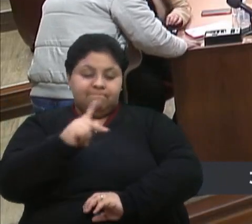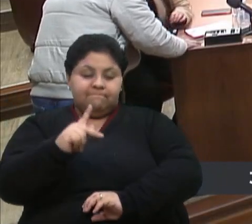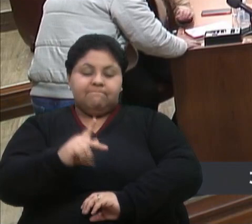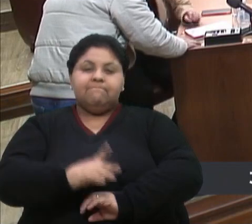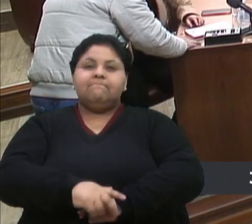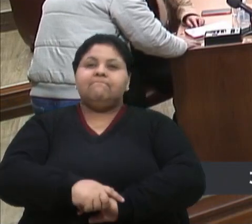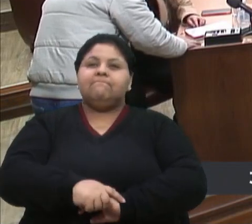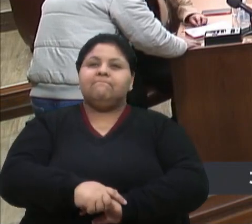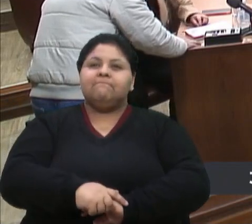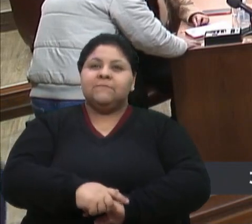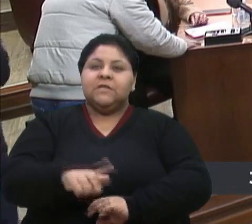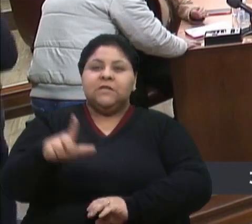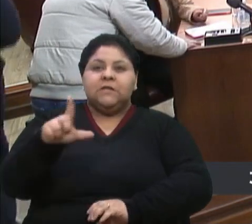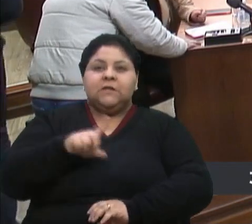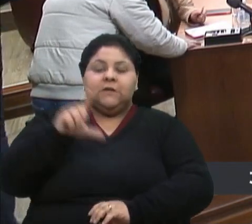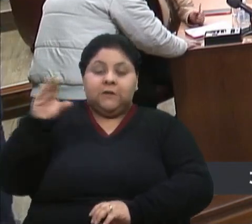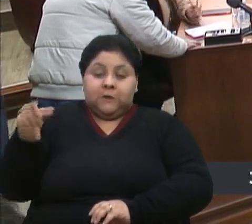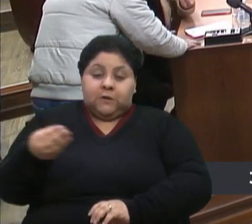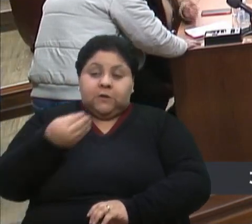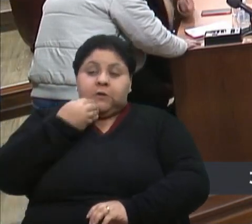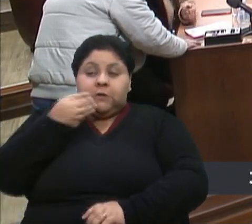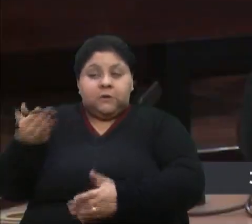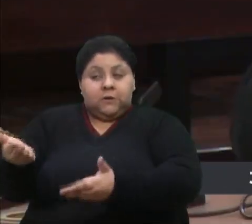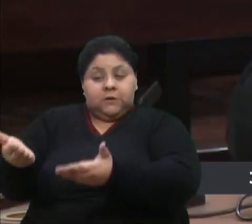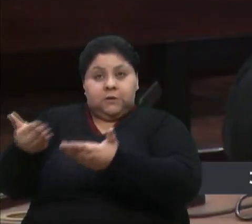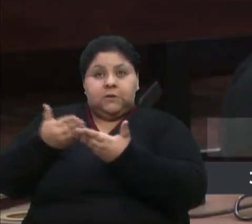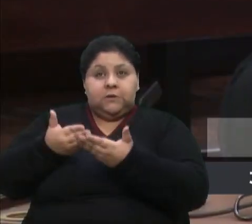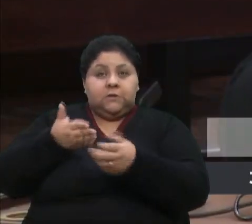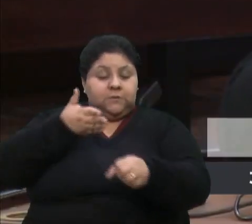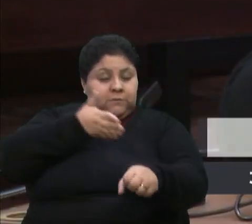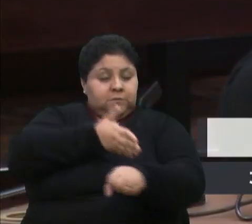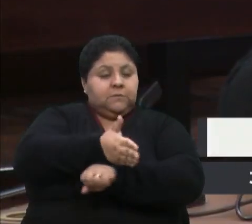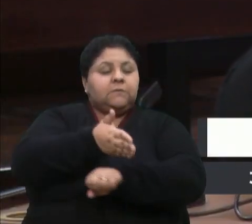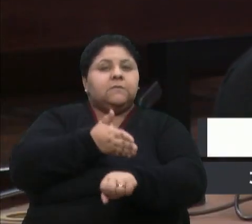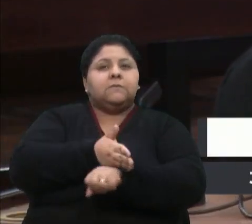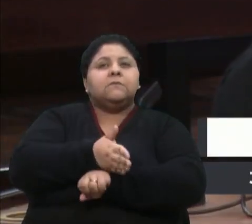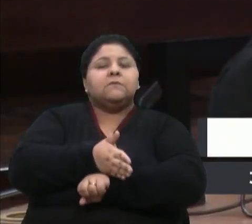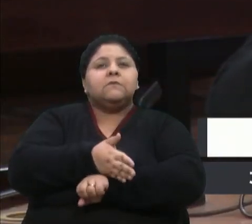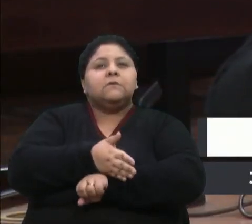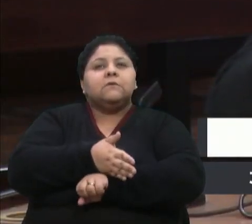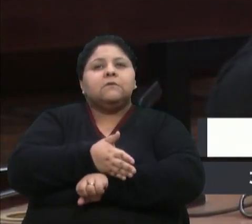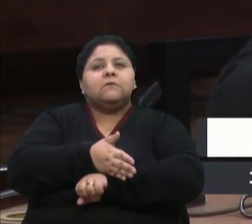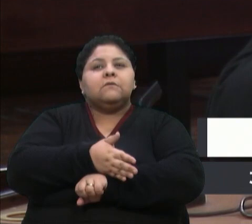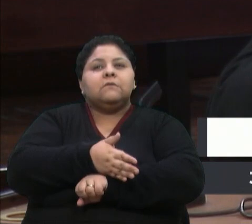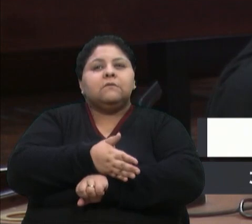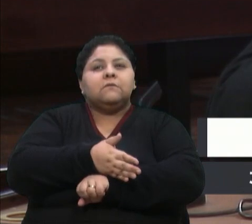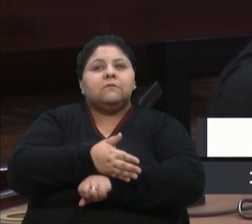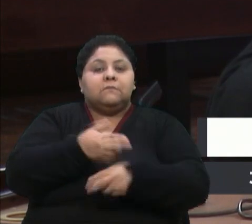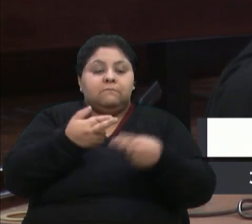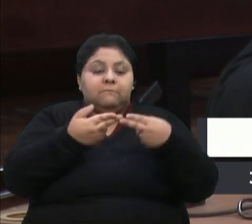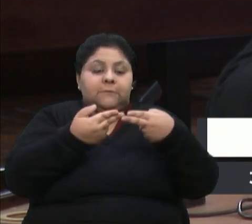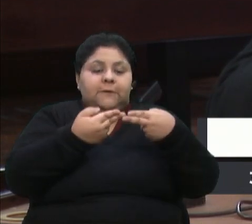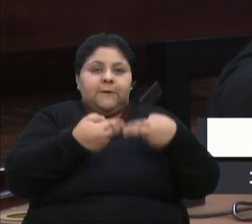presidente. Tive a oportunidade de ser convidado hoje para participar da reabertura aí,